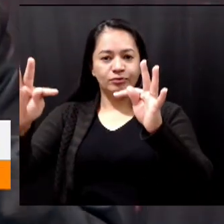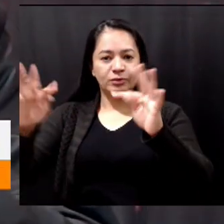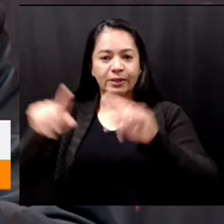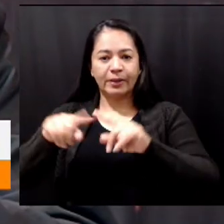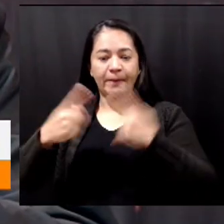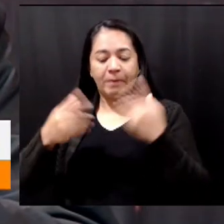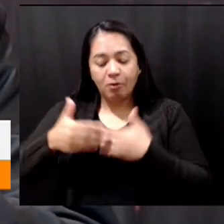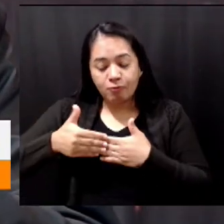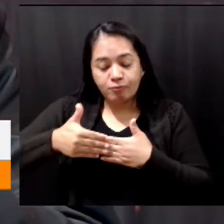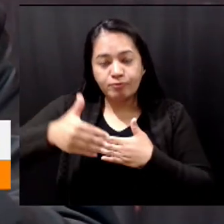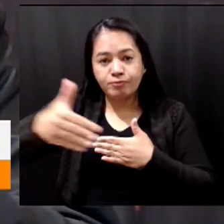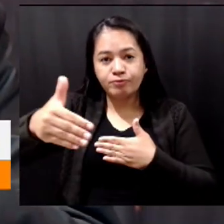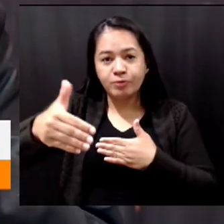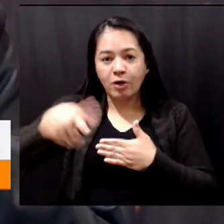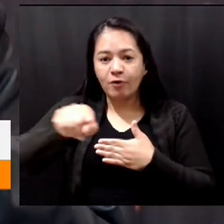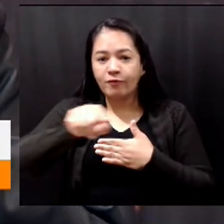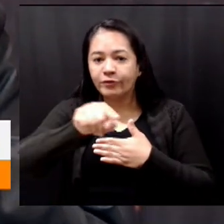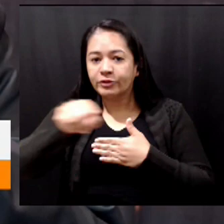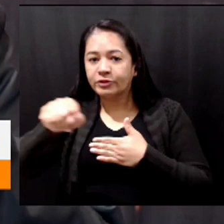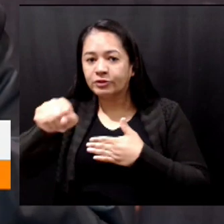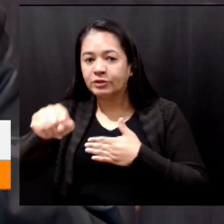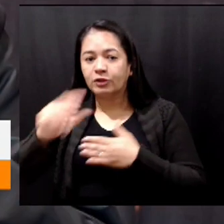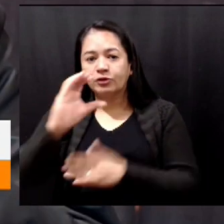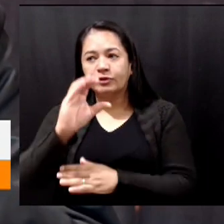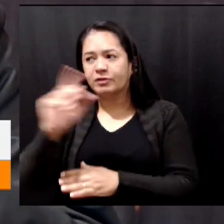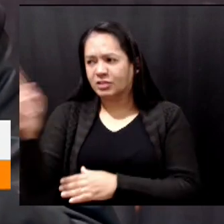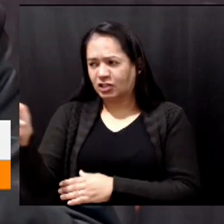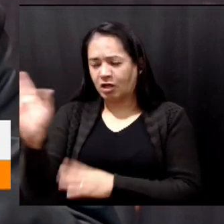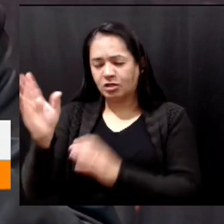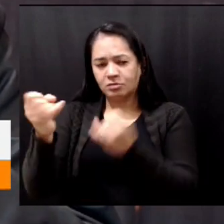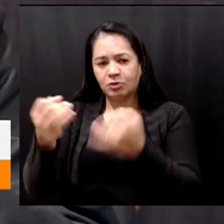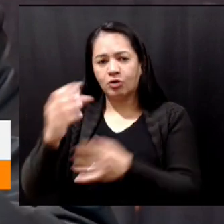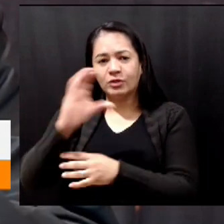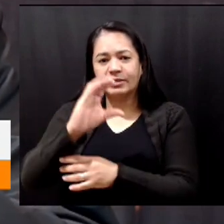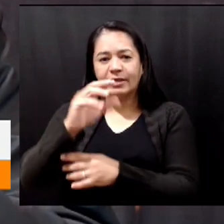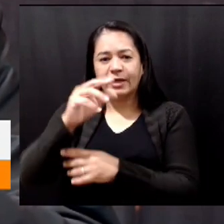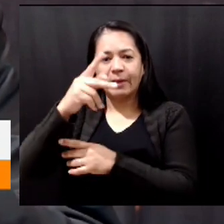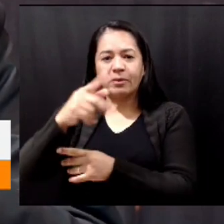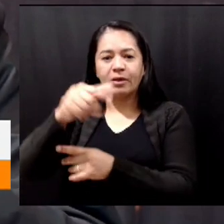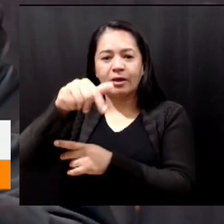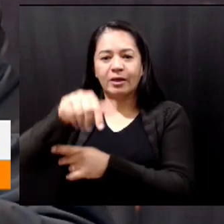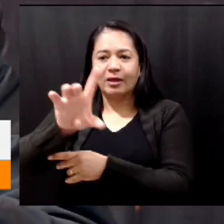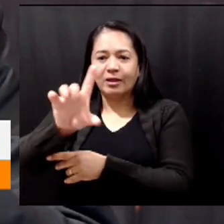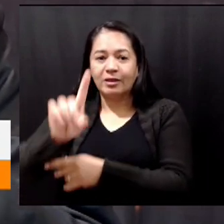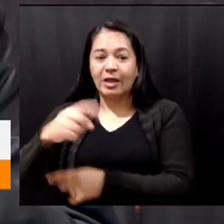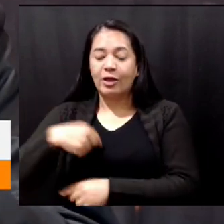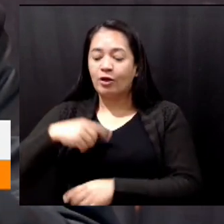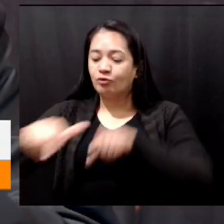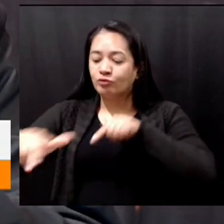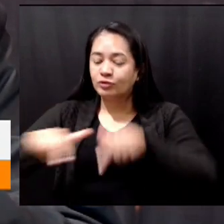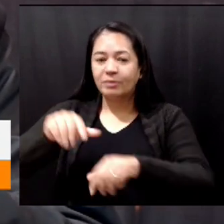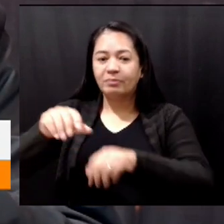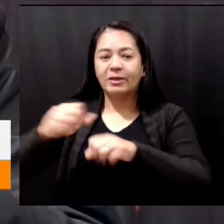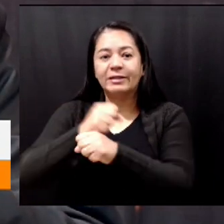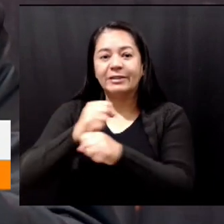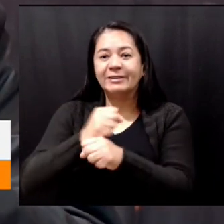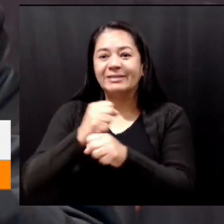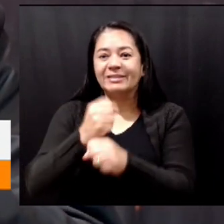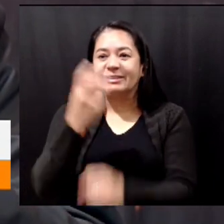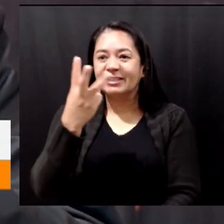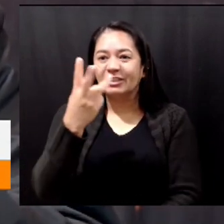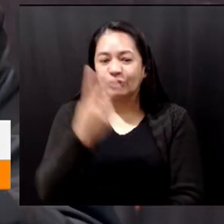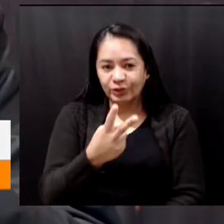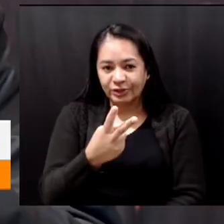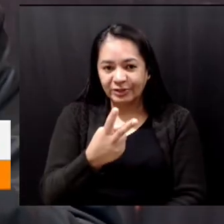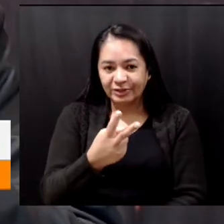você mencionou o CPQD. Eu trabalhei no CPQD durante 32 anos. Nossa. De estagiário. Eu fui até a ser vice-presidente de